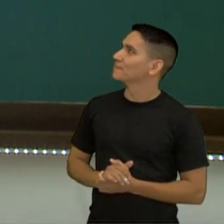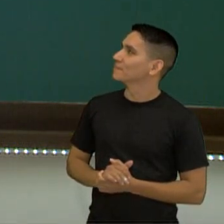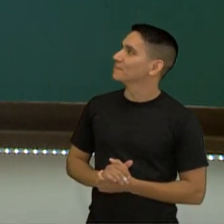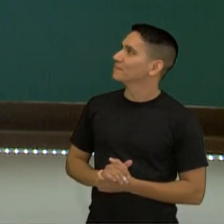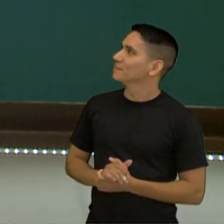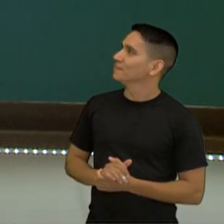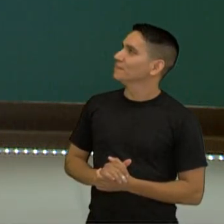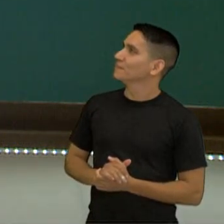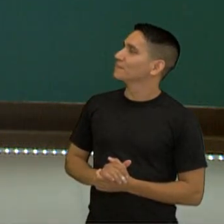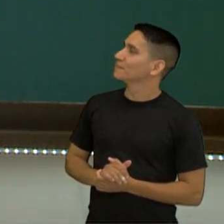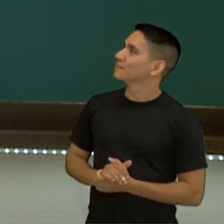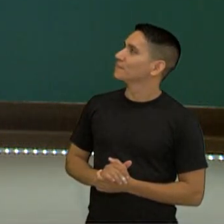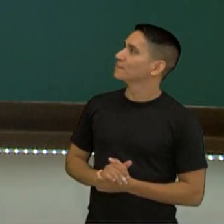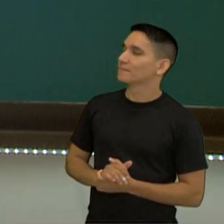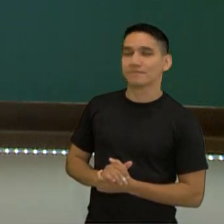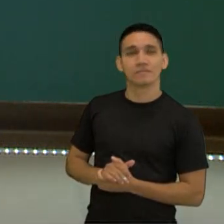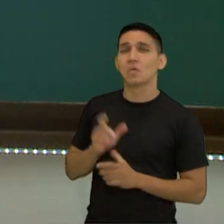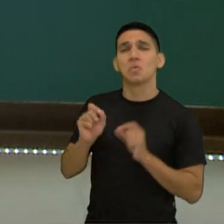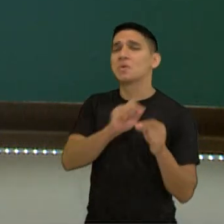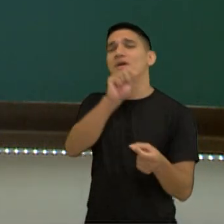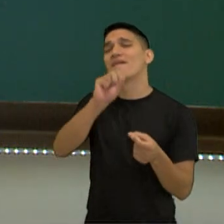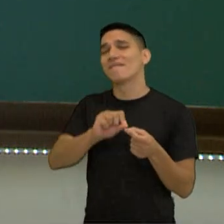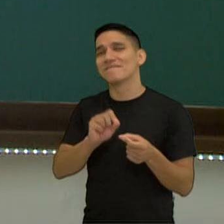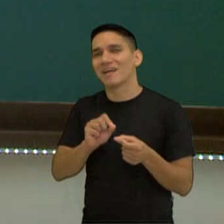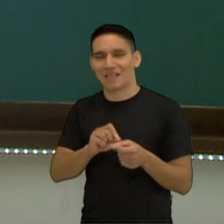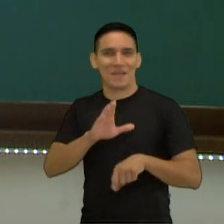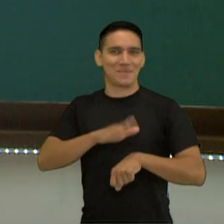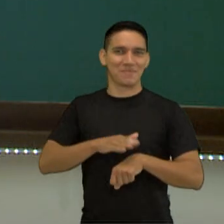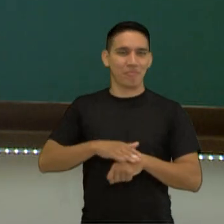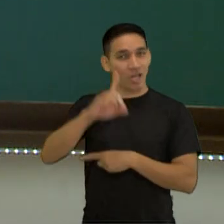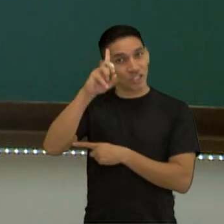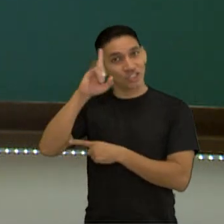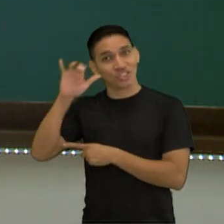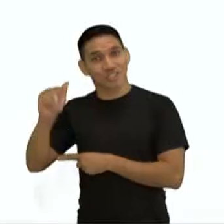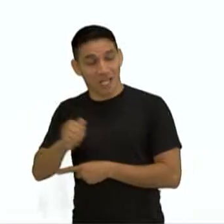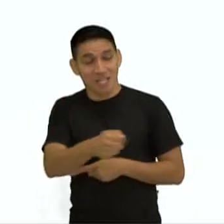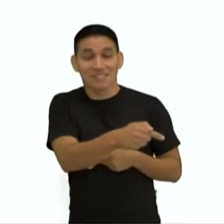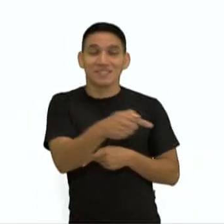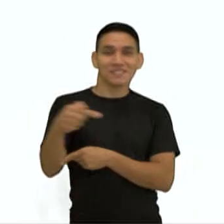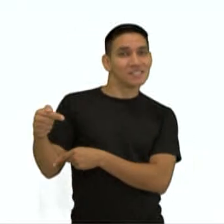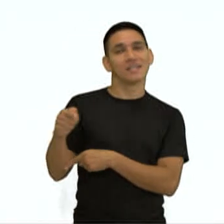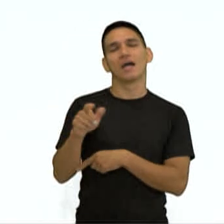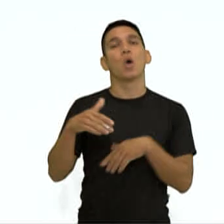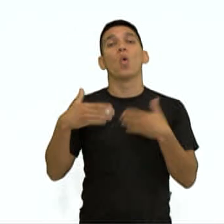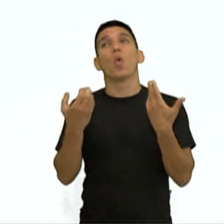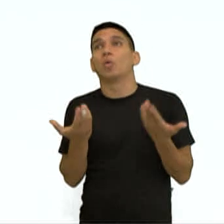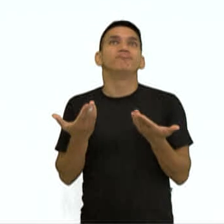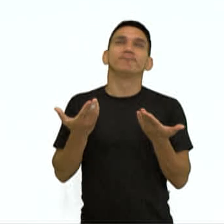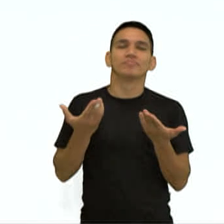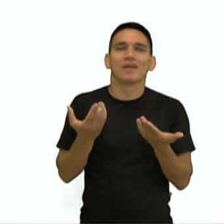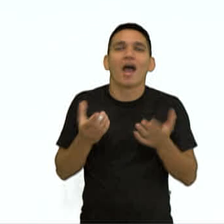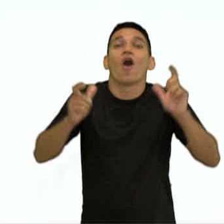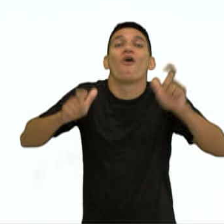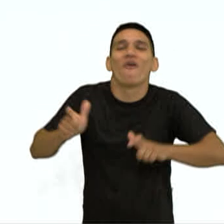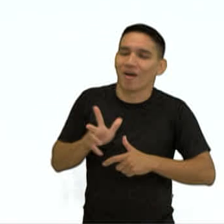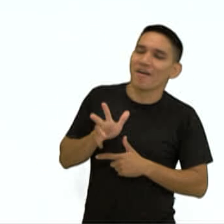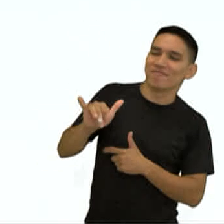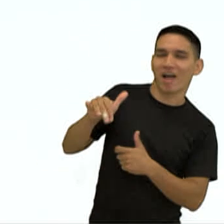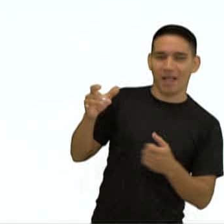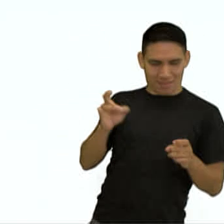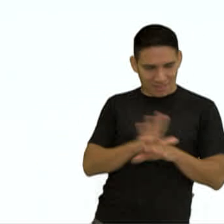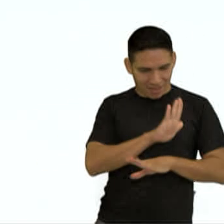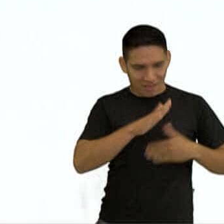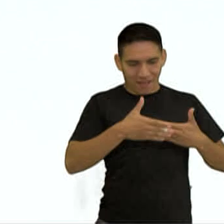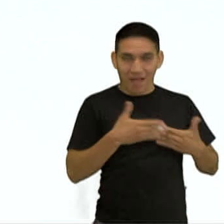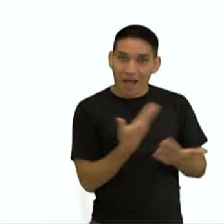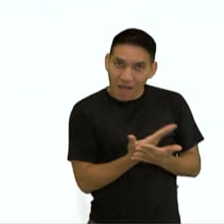helping my parents, né? O que vocês estão fazendo durante os dias da semana? Ou onde vocês estão indo após aula? Né? I'm